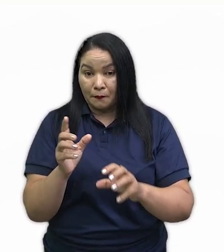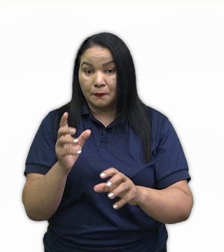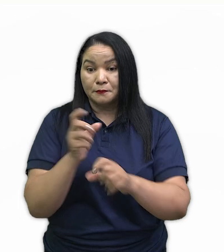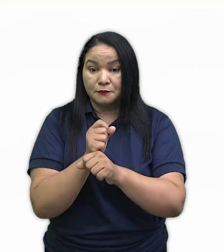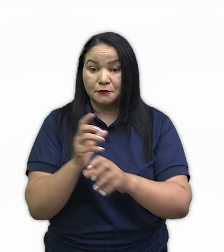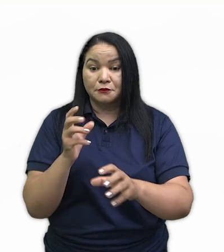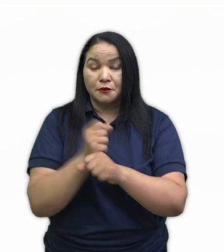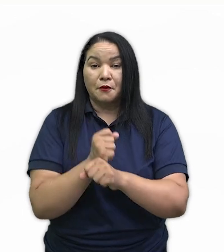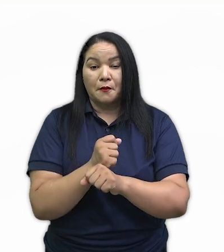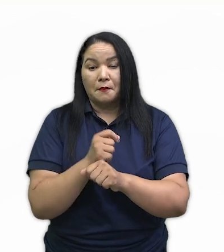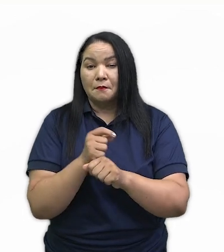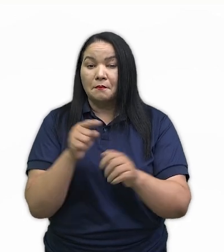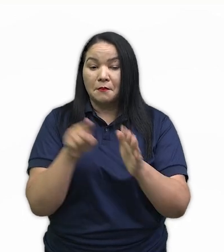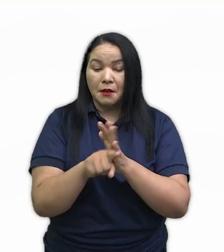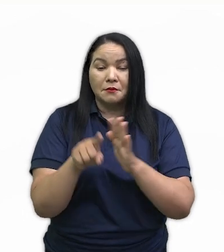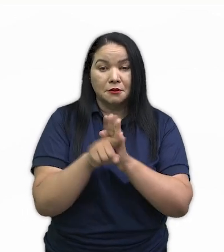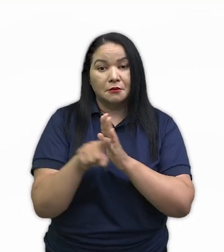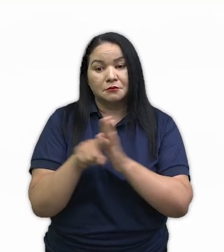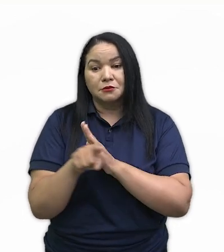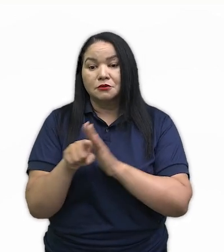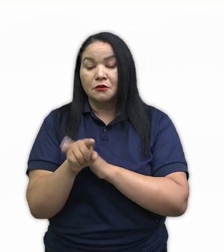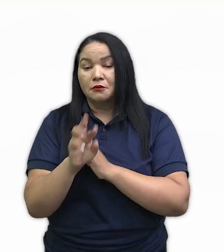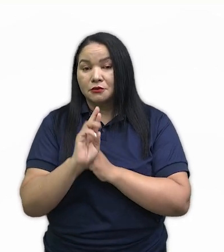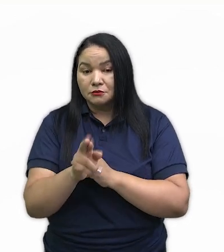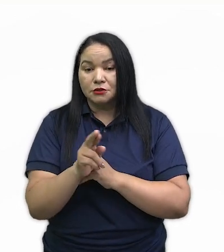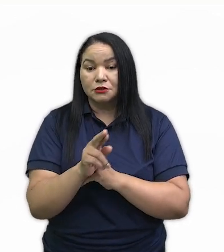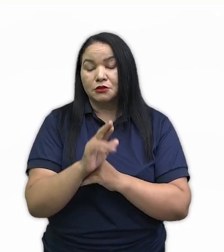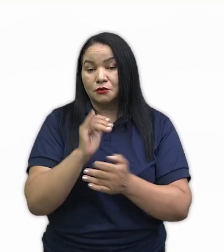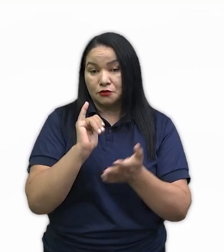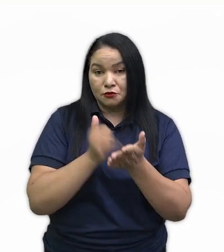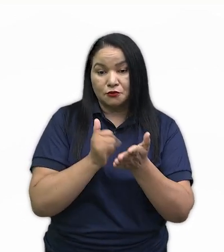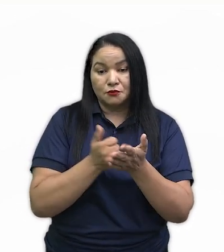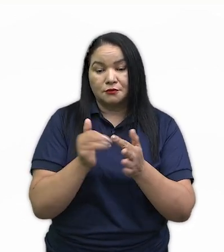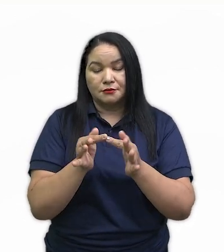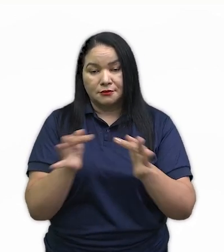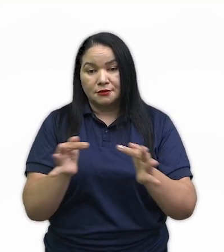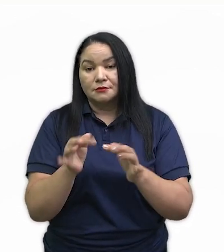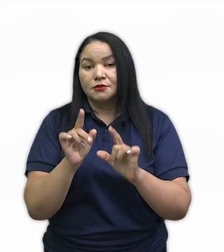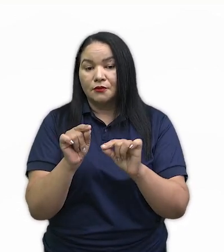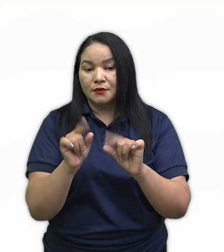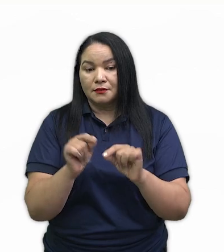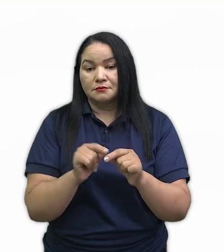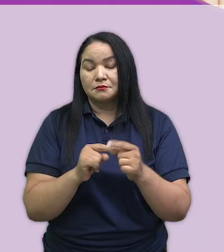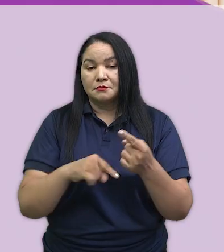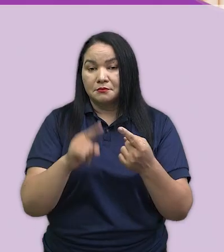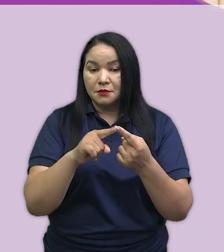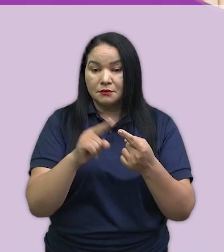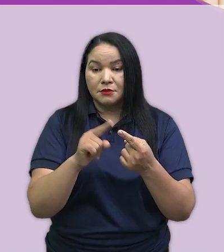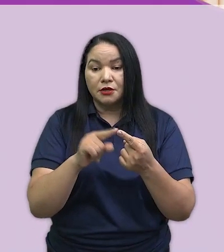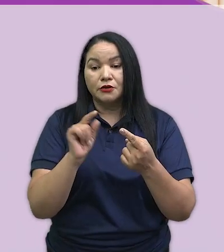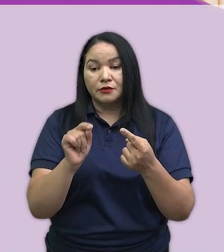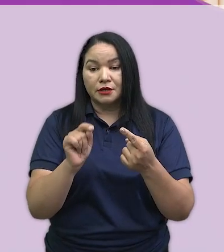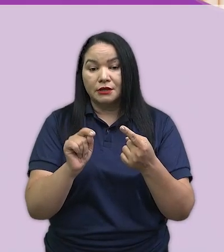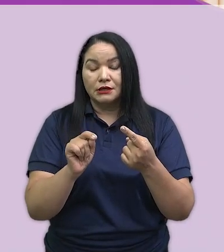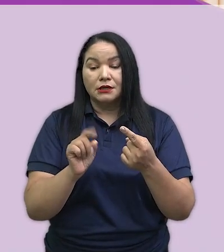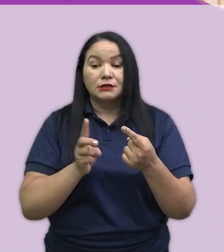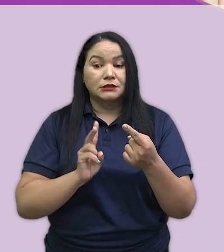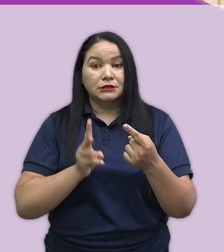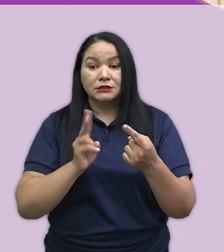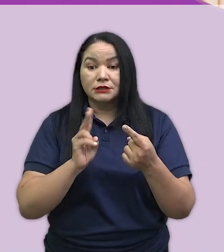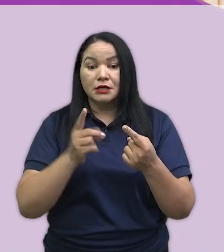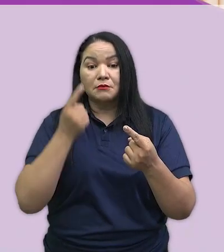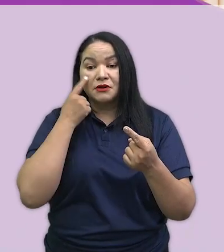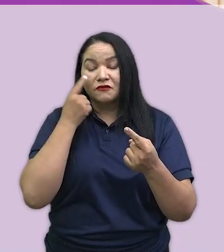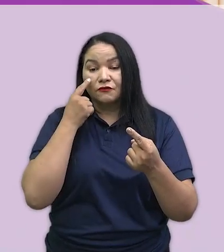trabalhar questões, for resolver questões em relação a juros simples, é a seguinte. Primeiro passo, sempre reparar se